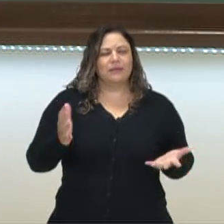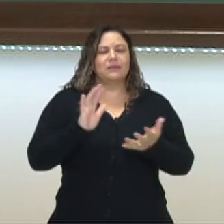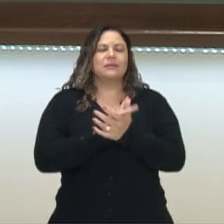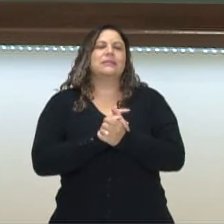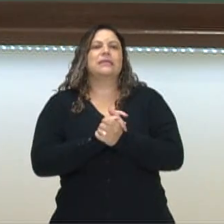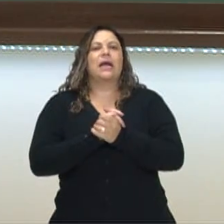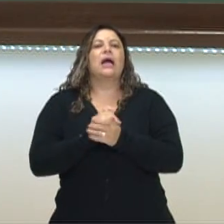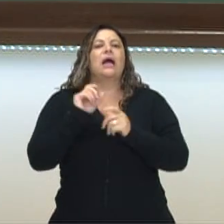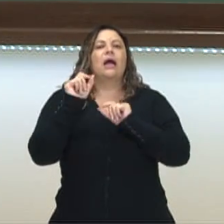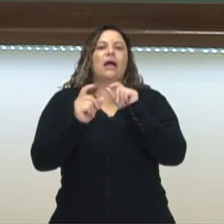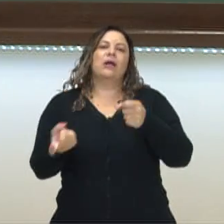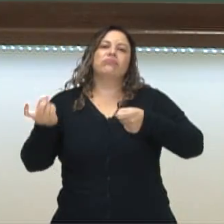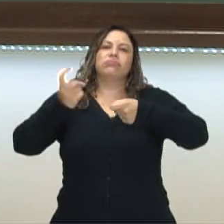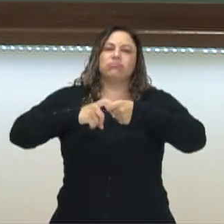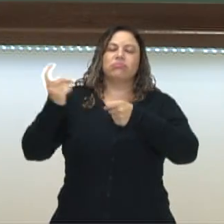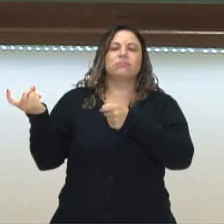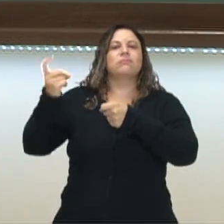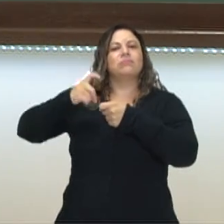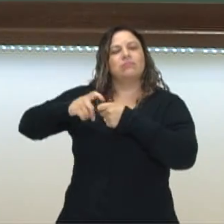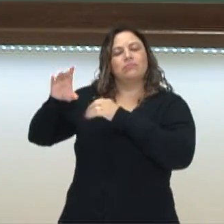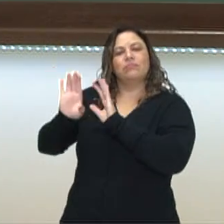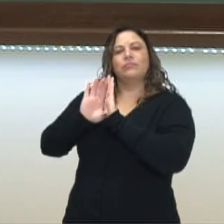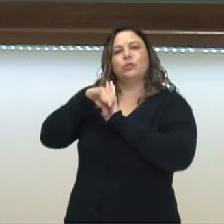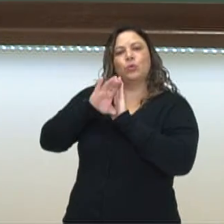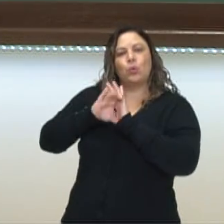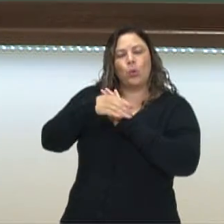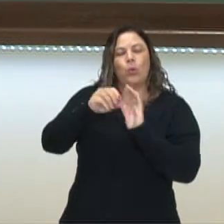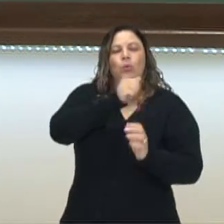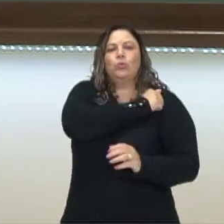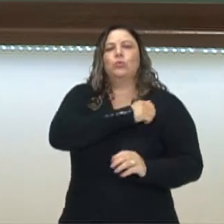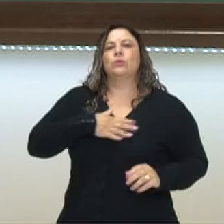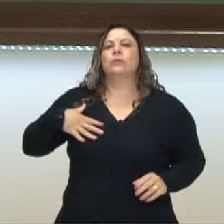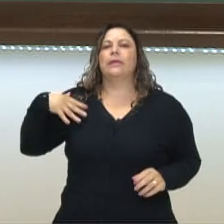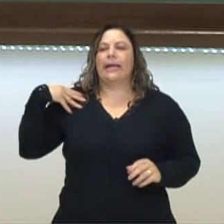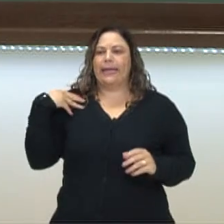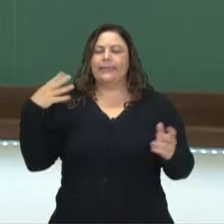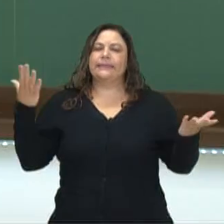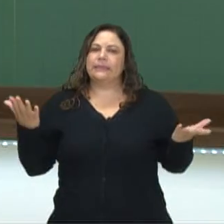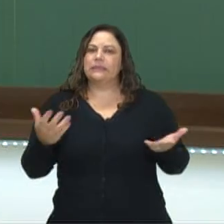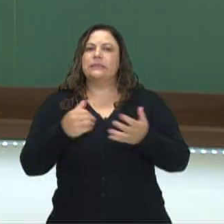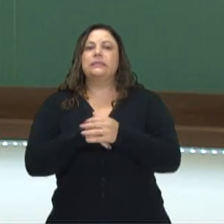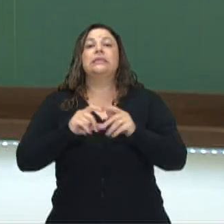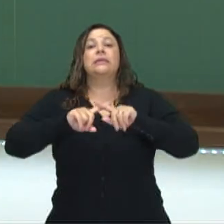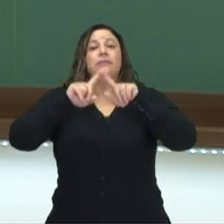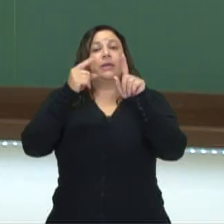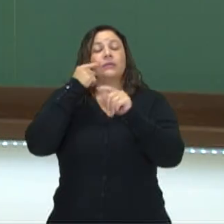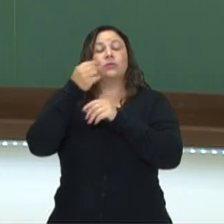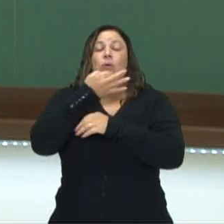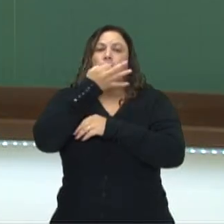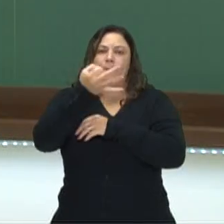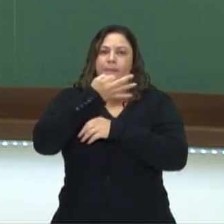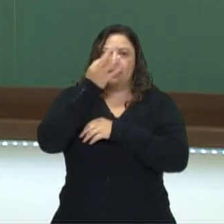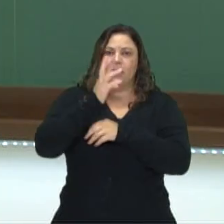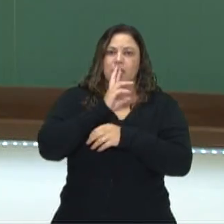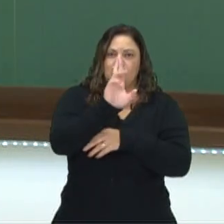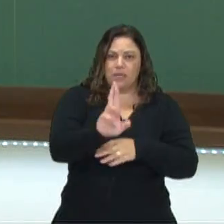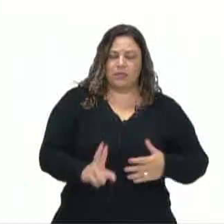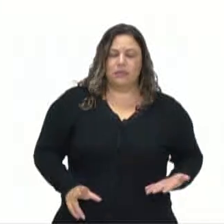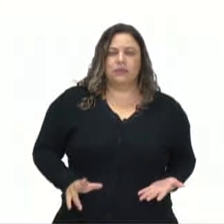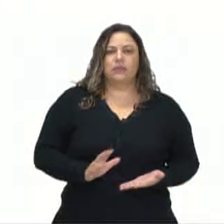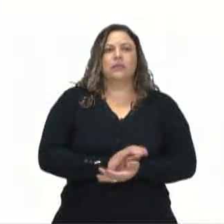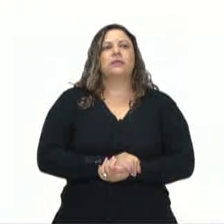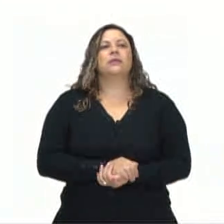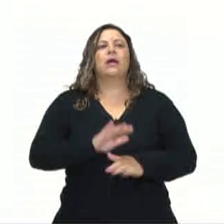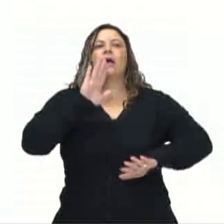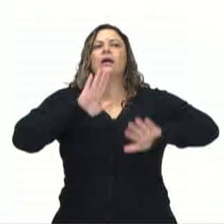atrelar o que a gente já sabe com os conceitos de Aristóteles, mas eu trouxe aqui para vocês uma sugestão de resposta. A